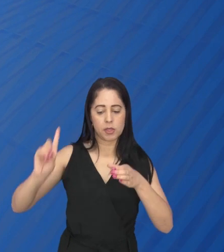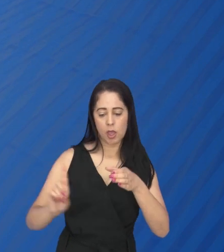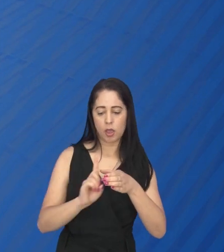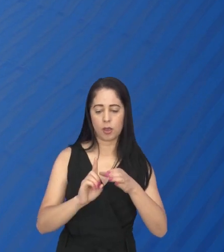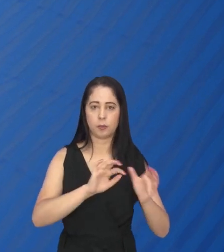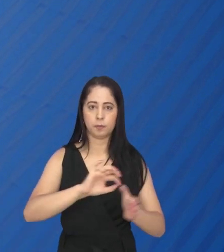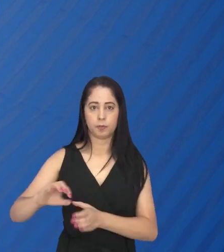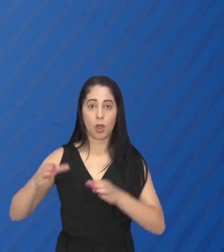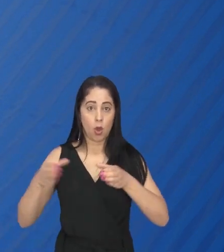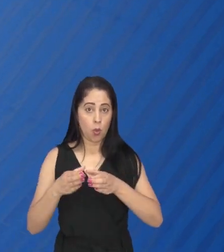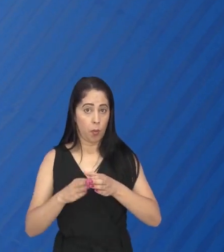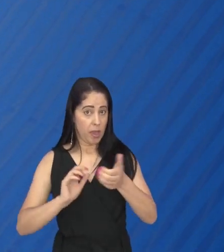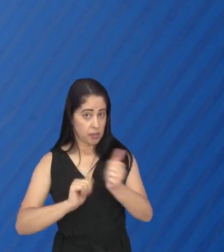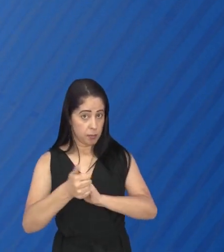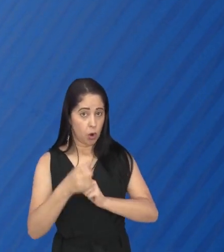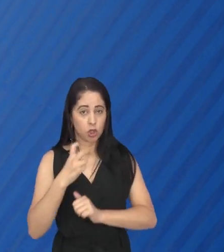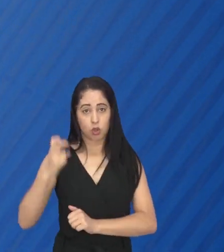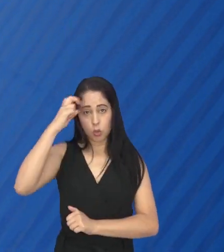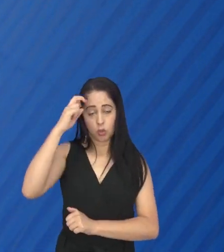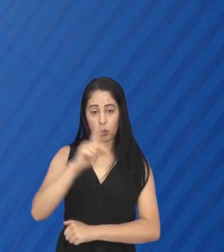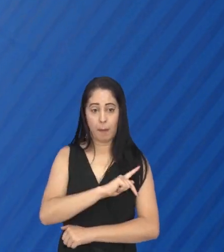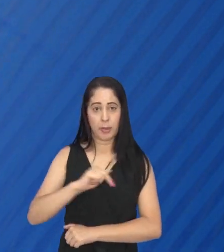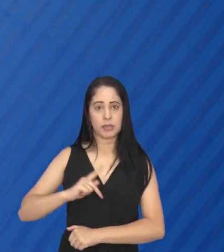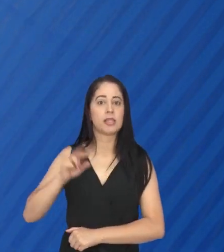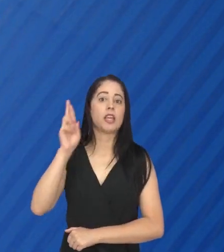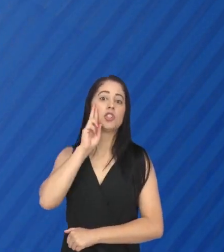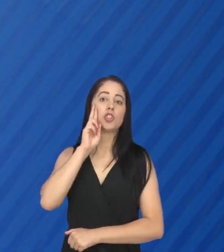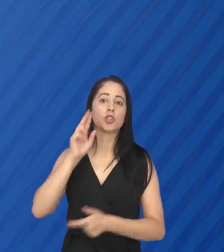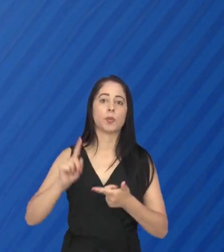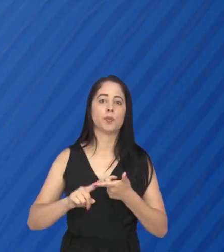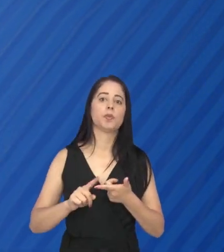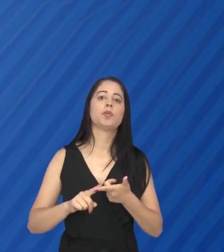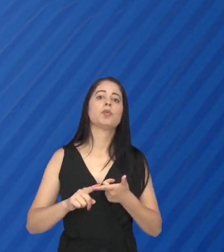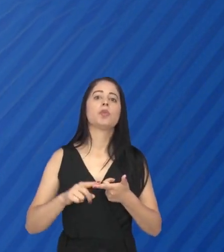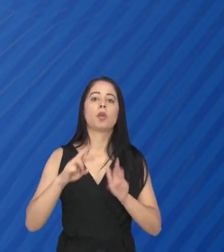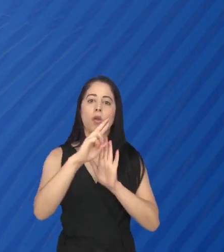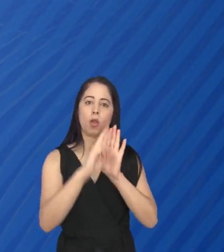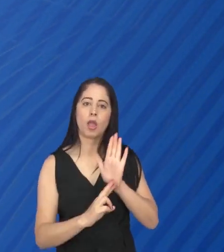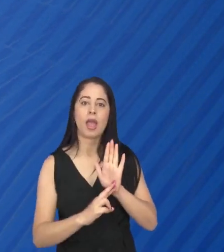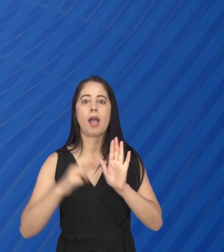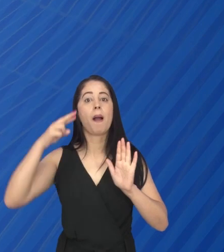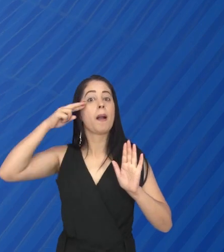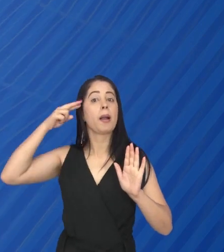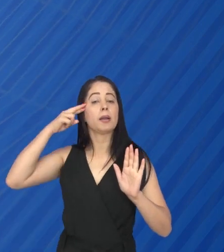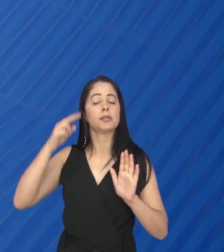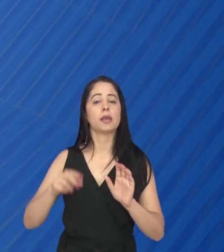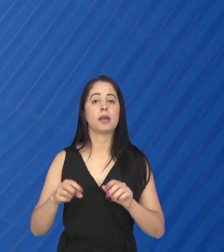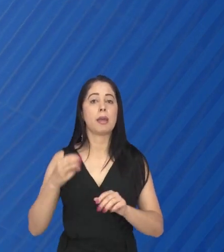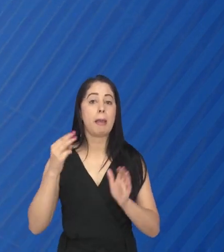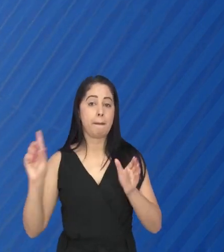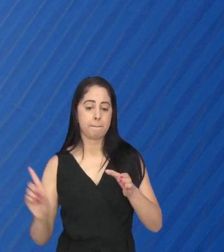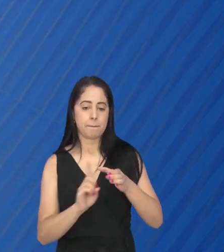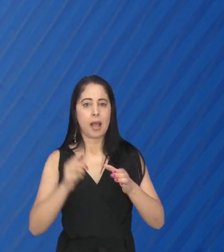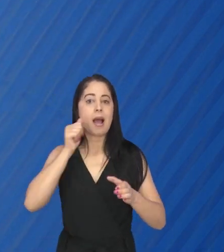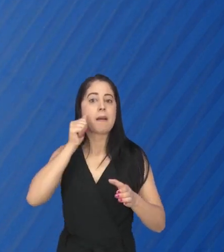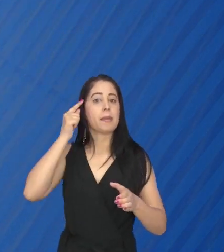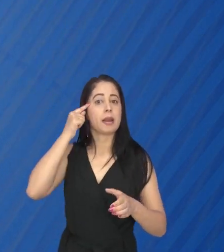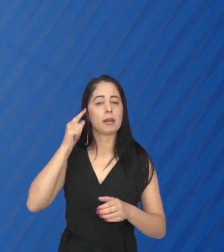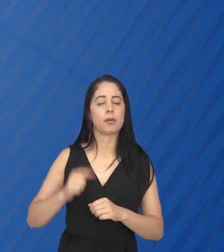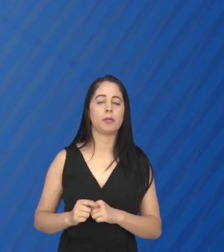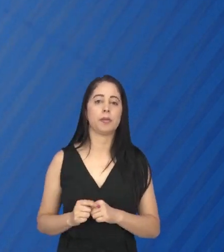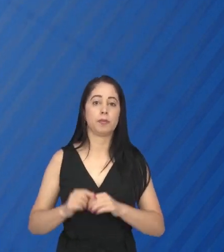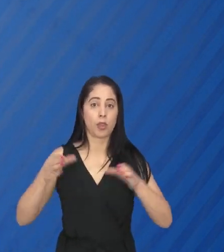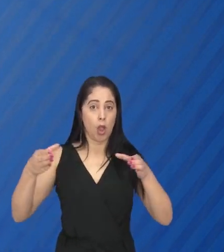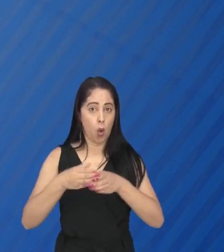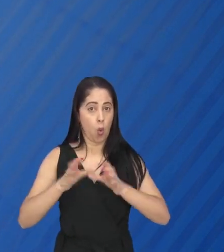Henrique. Na Comissão de Esportes e Cultura, o presidente será Renato Santiago, o relator Rogério da Acazem e membro